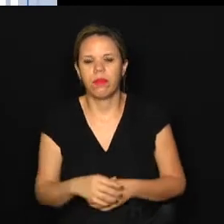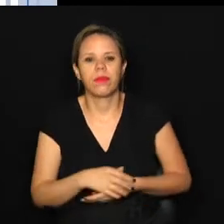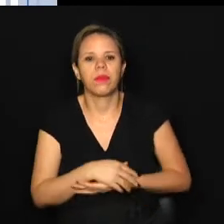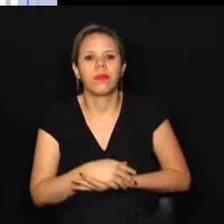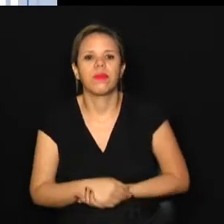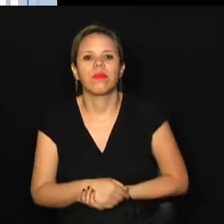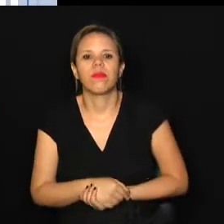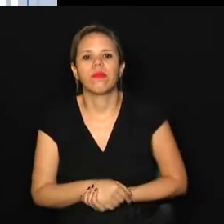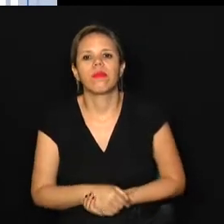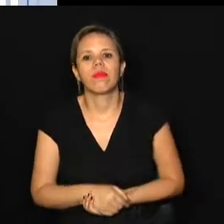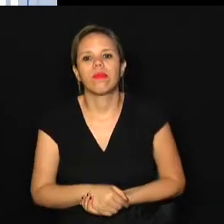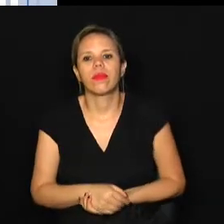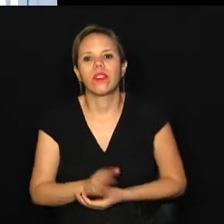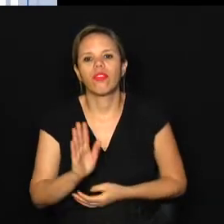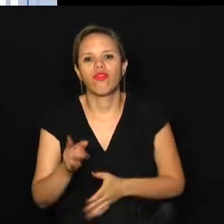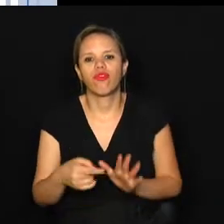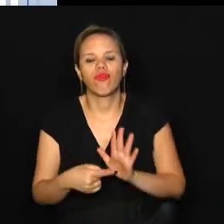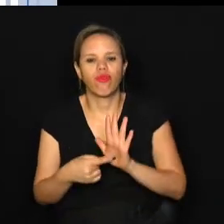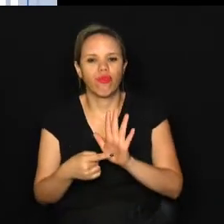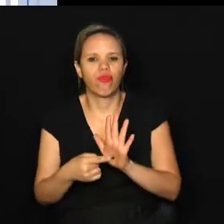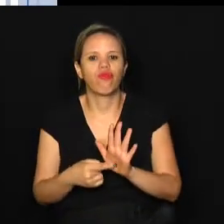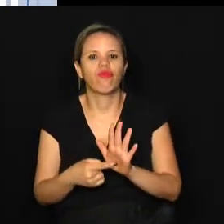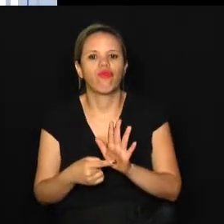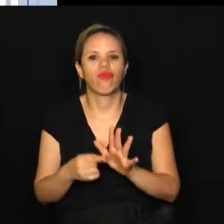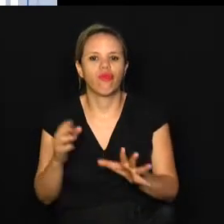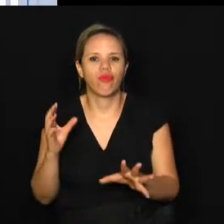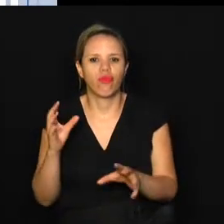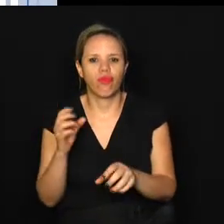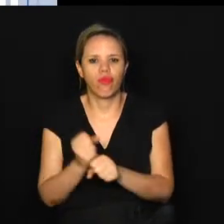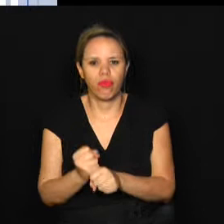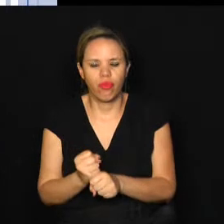Aqui já se destaca as receitas correntes,